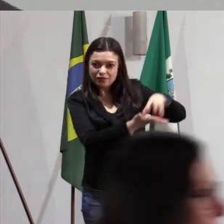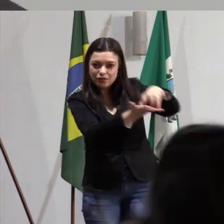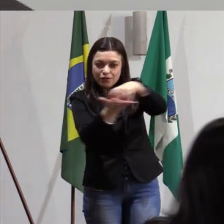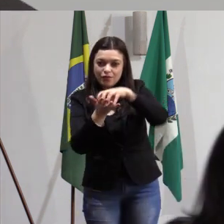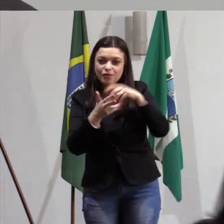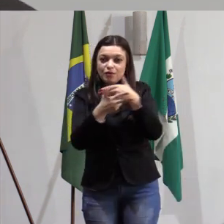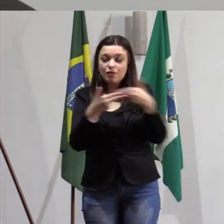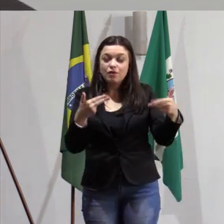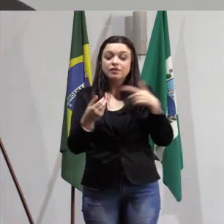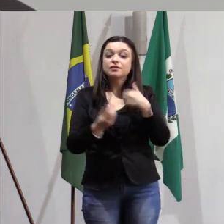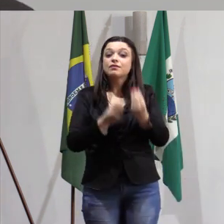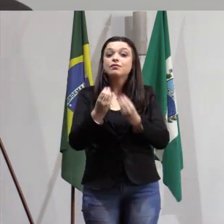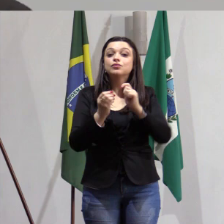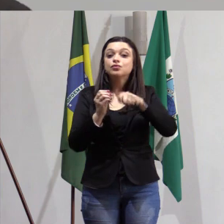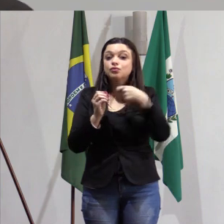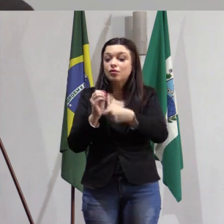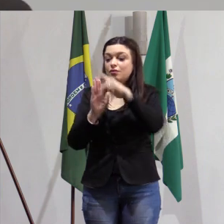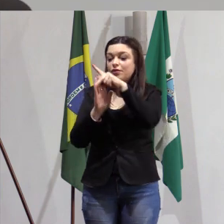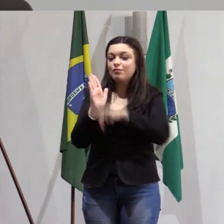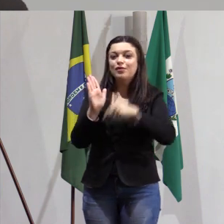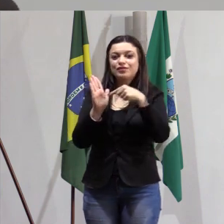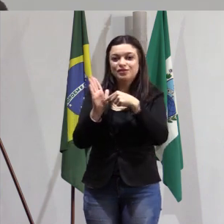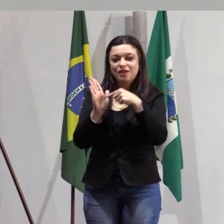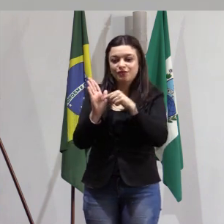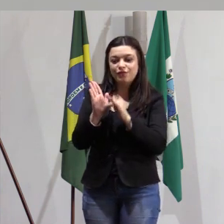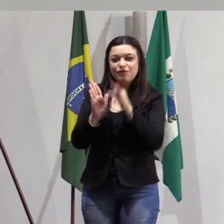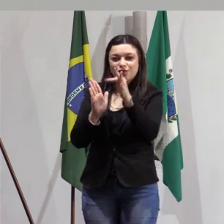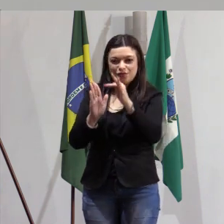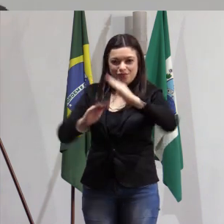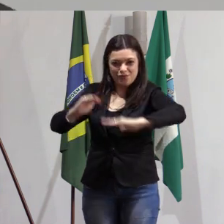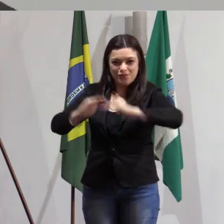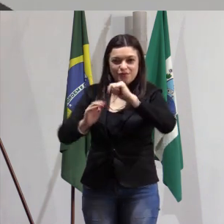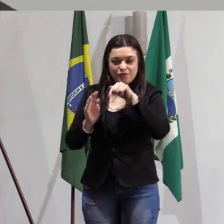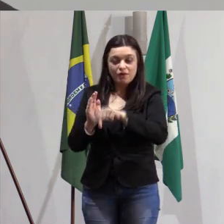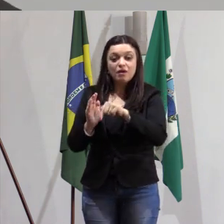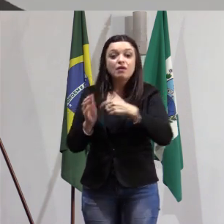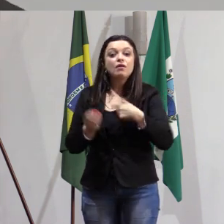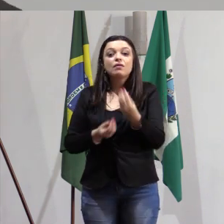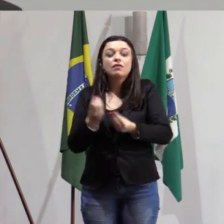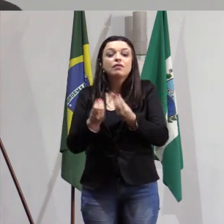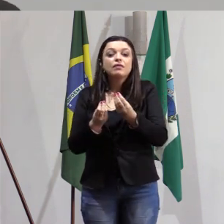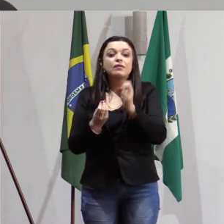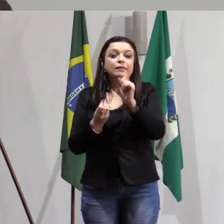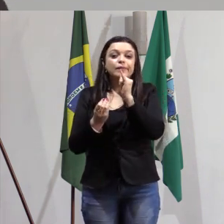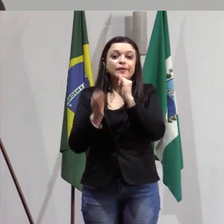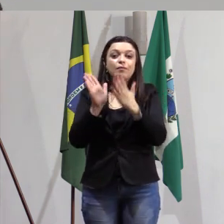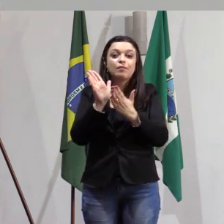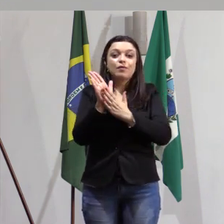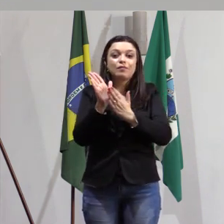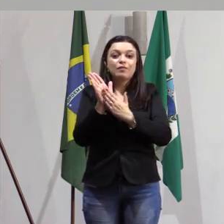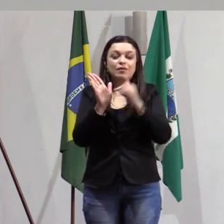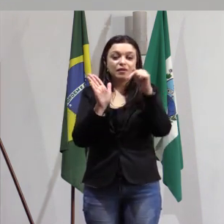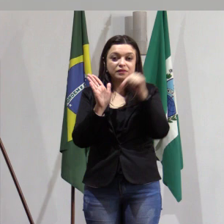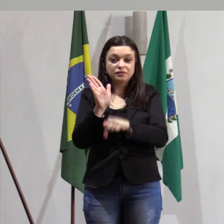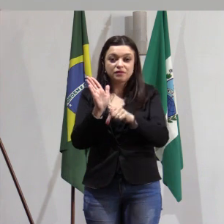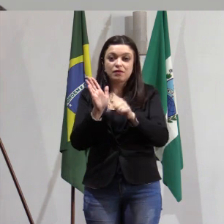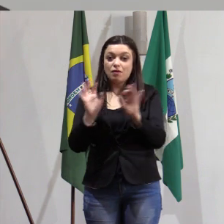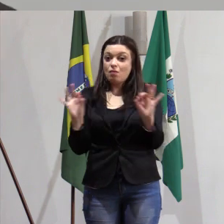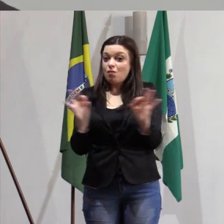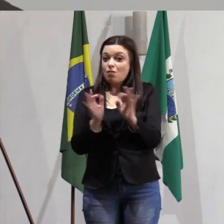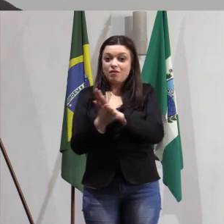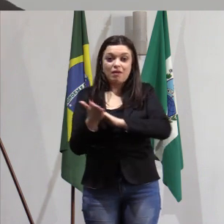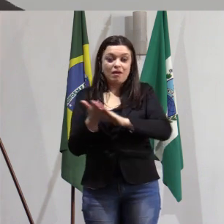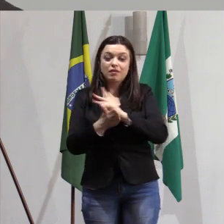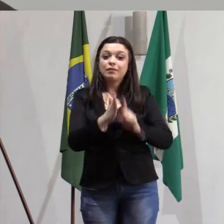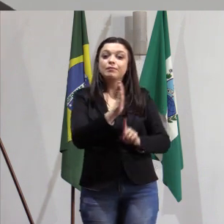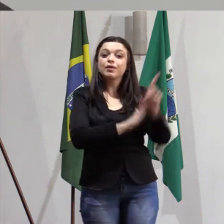na vida das instituições de ensino superior, essa proposta aconteceu sem a consulta das entidades